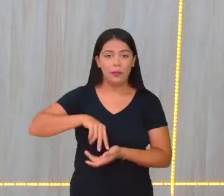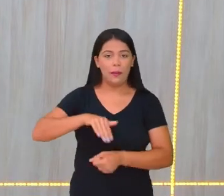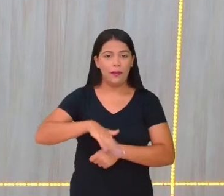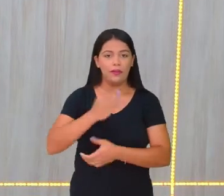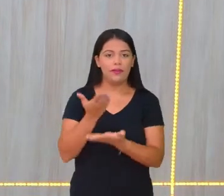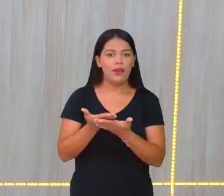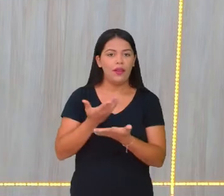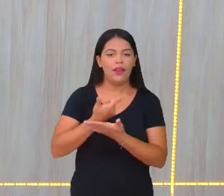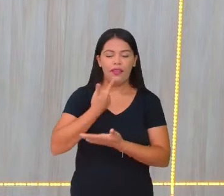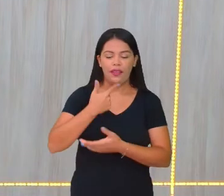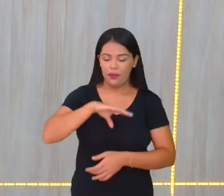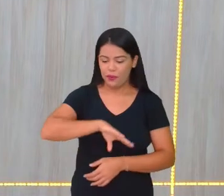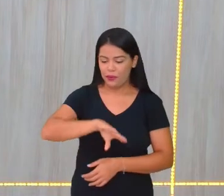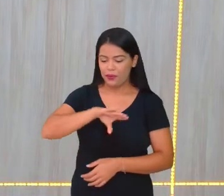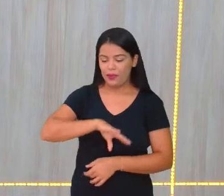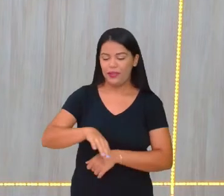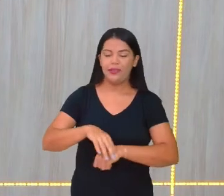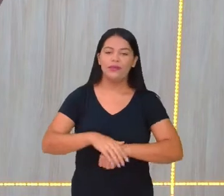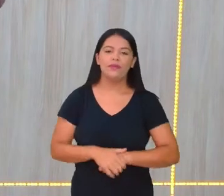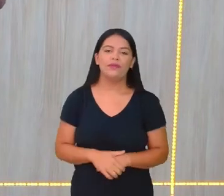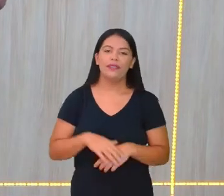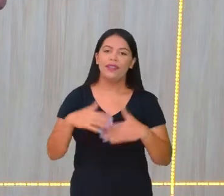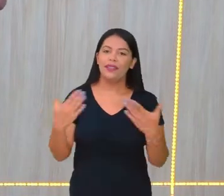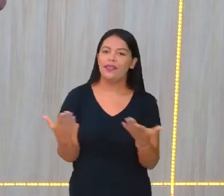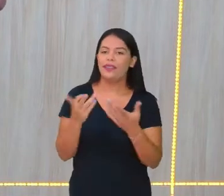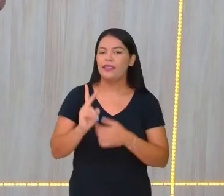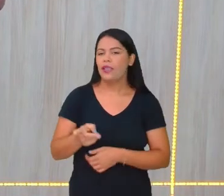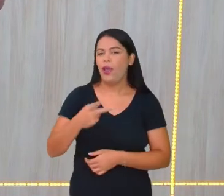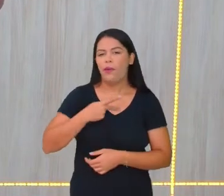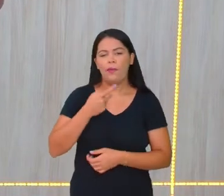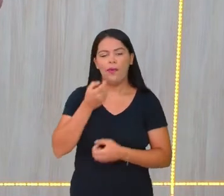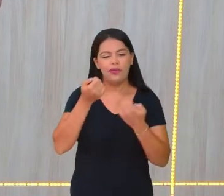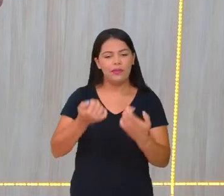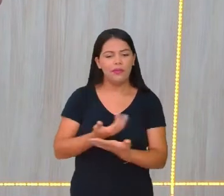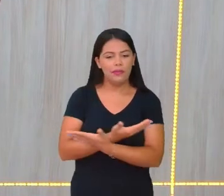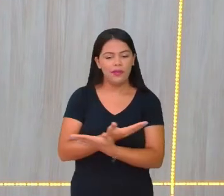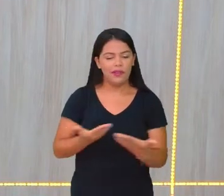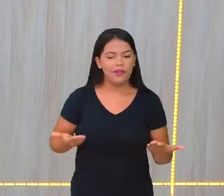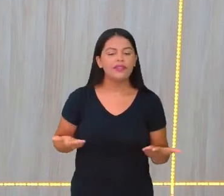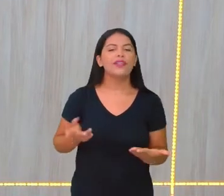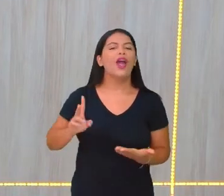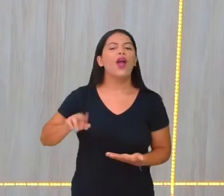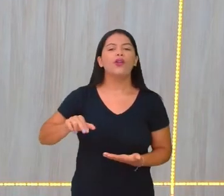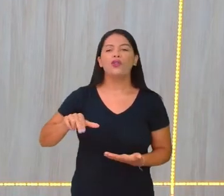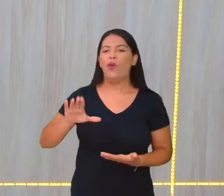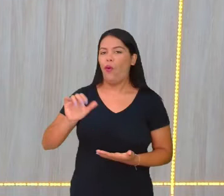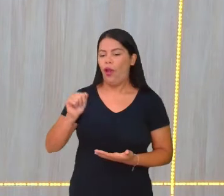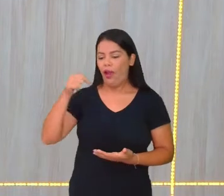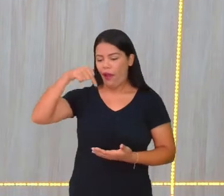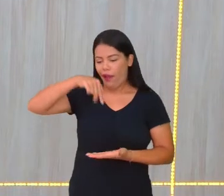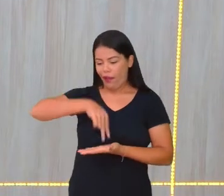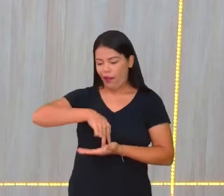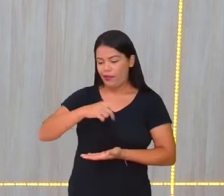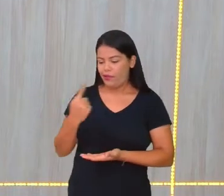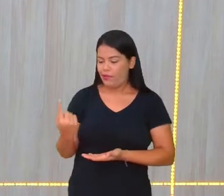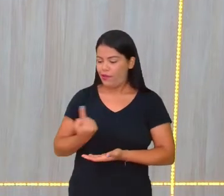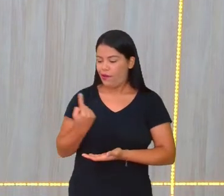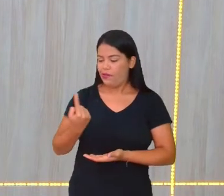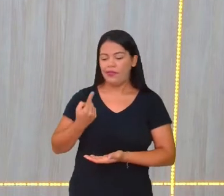aula de língua portuguesa. Como sempre falo com vocês, nunca estou sozinha, sempre